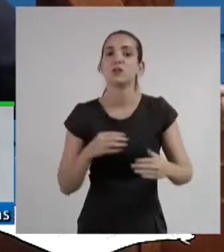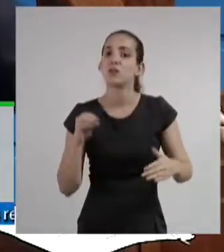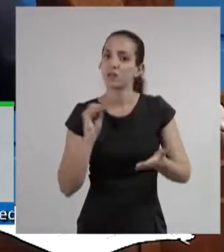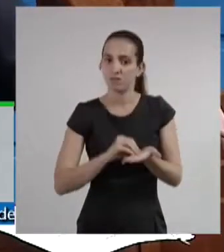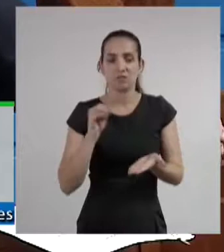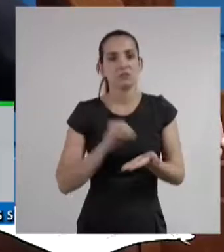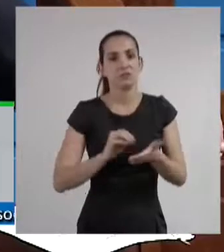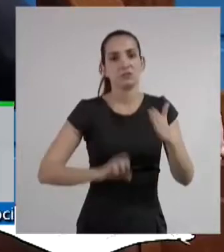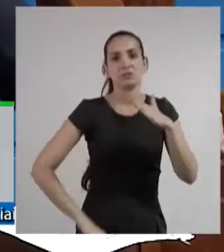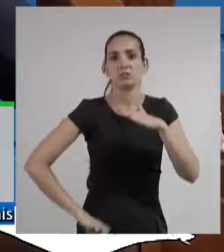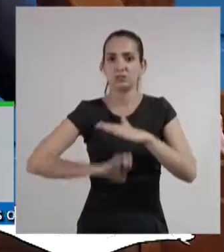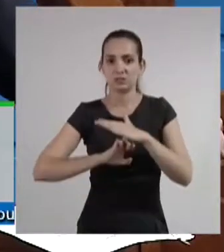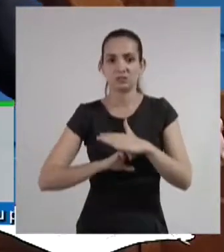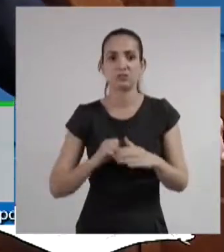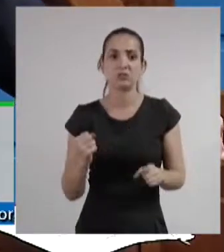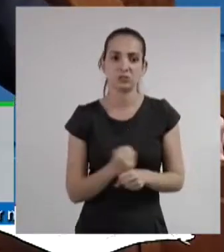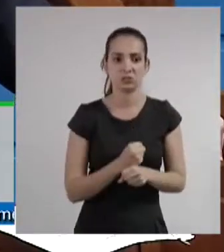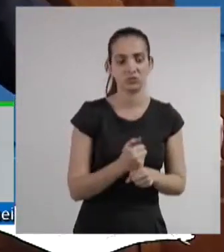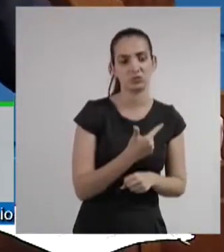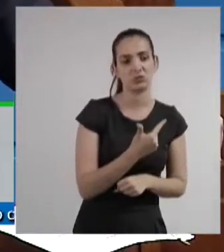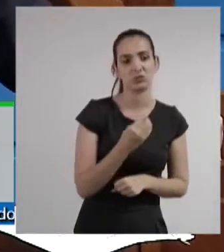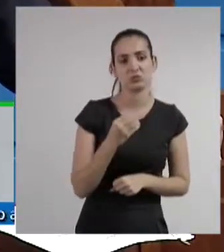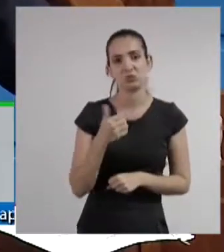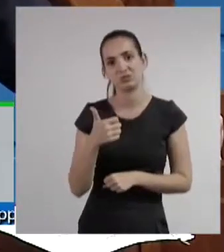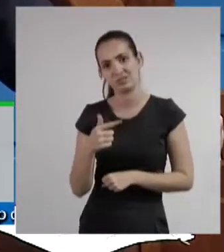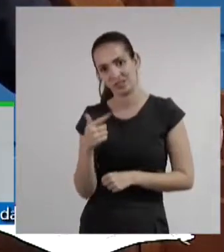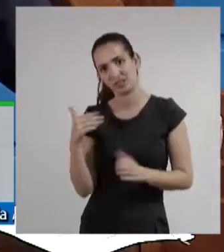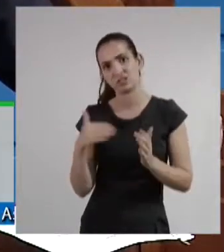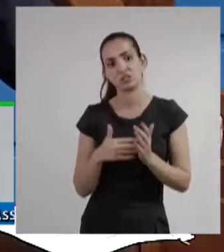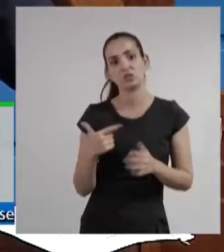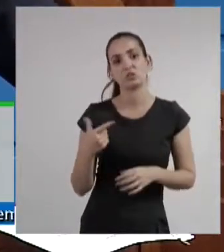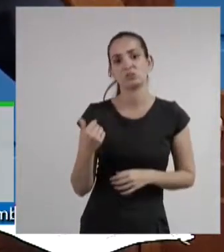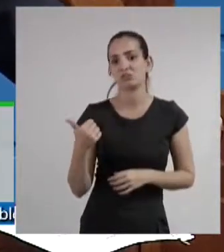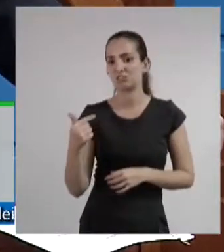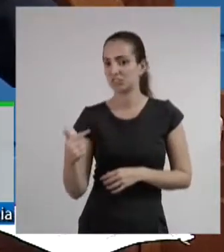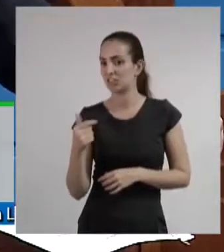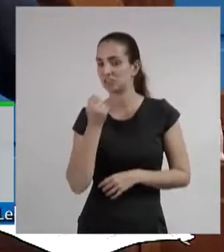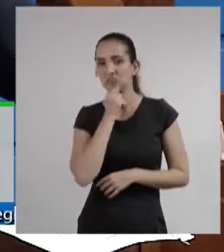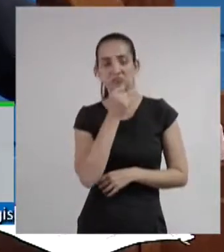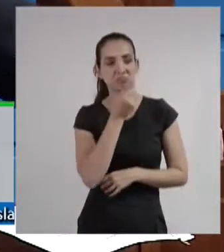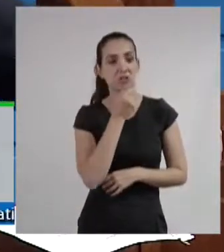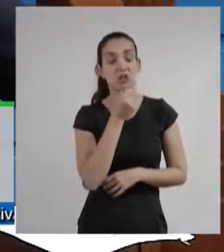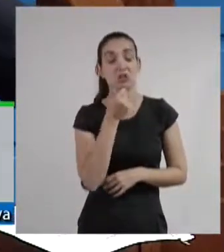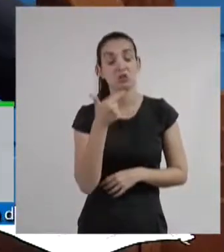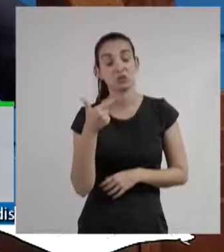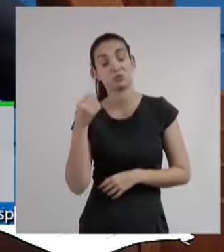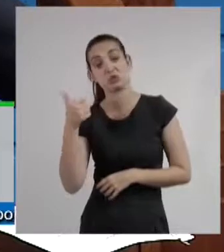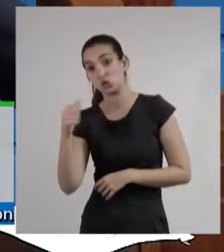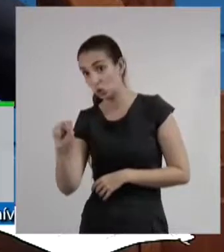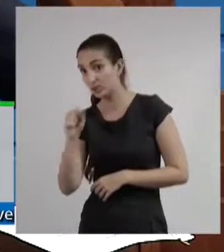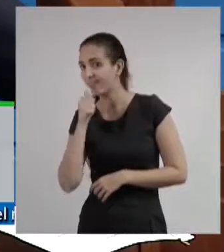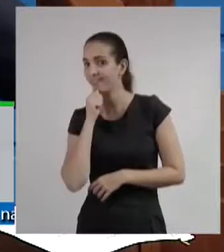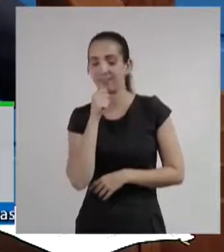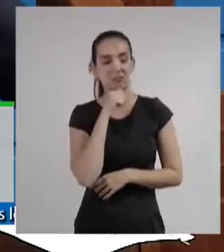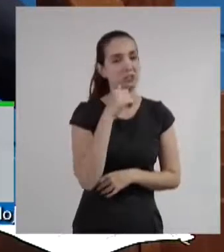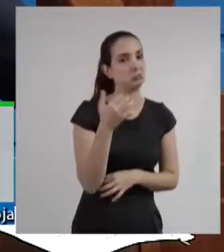e em 2018 a gente não tem nenhuma notícia de melhora dessa situação.